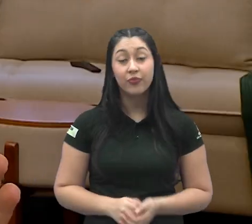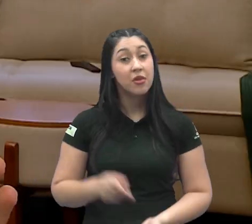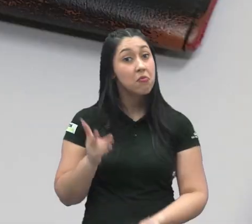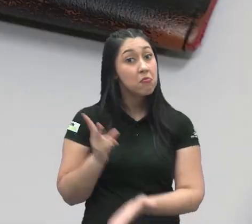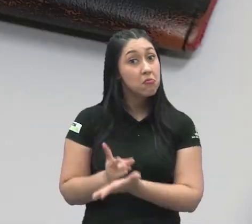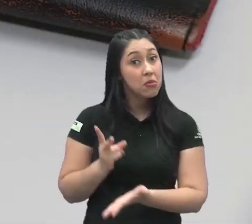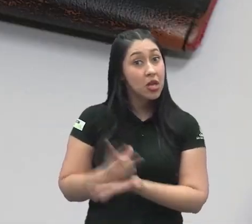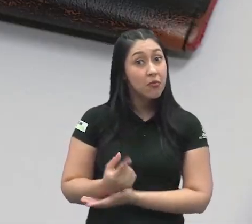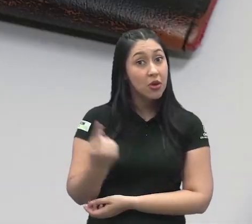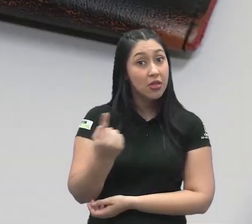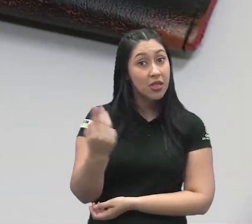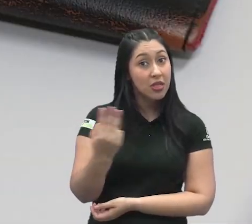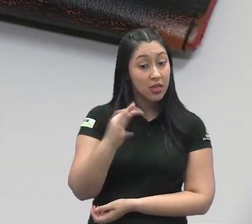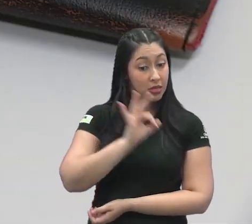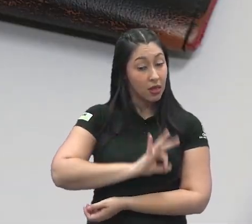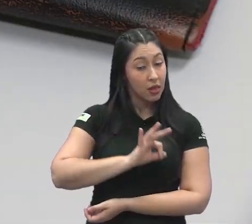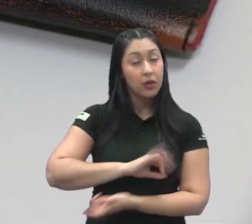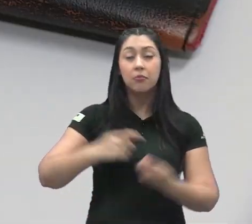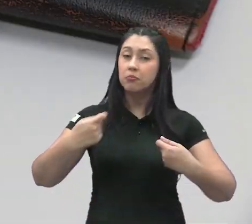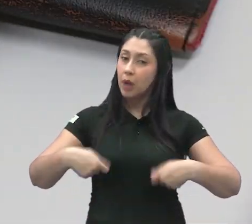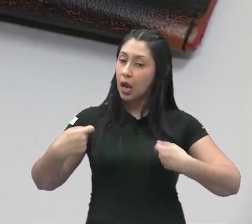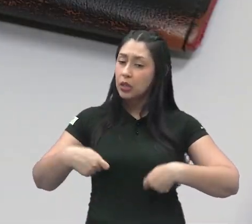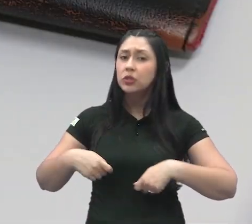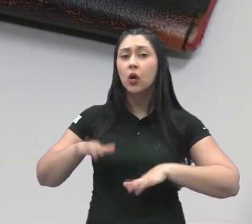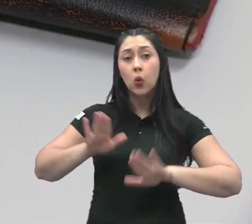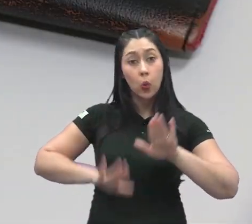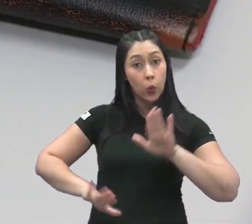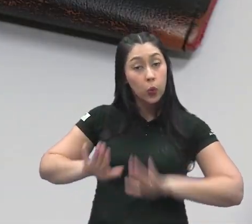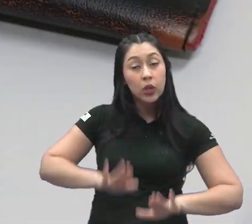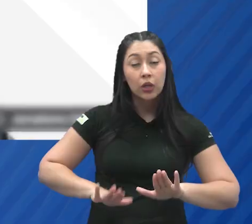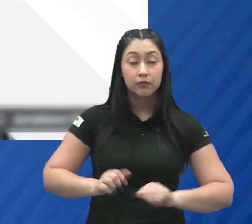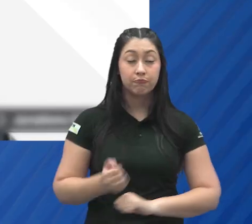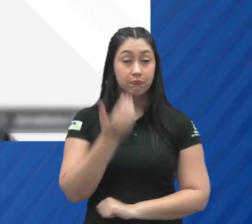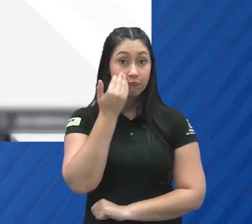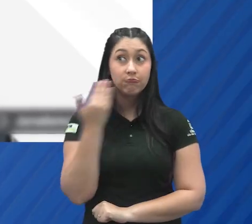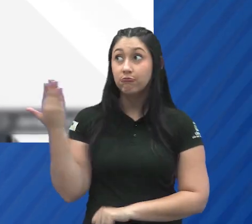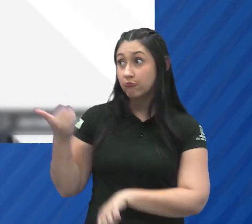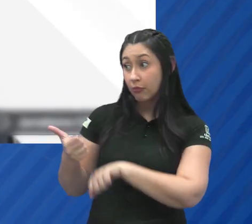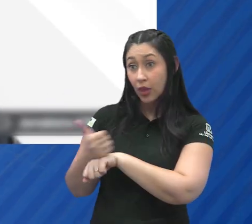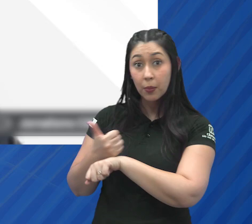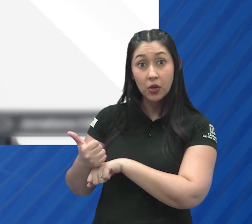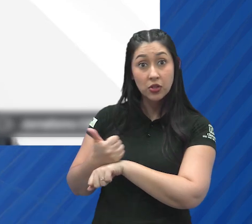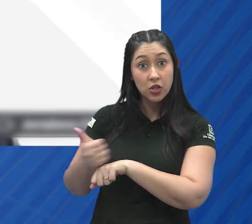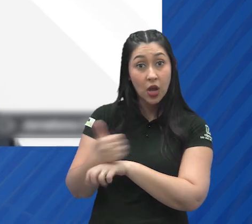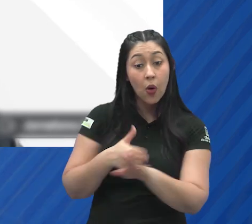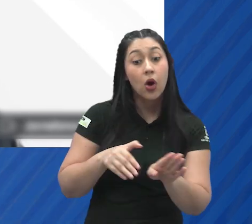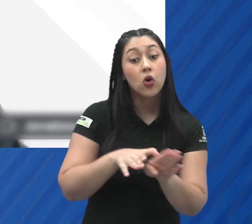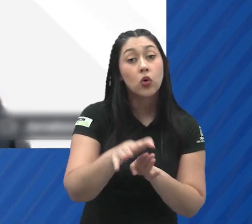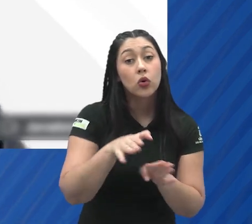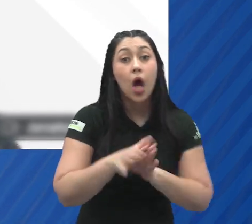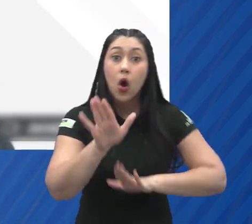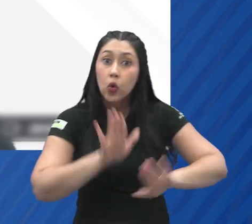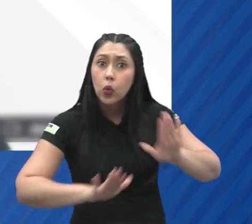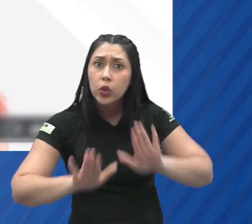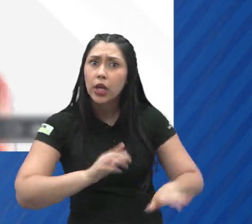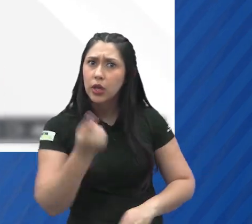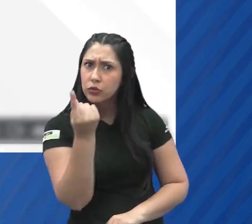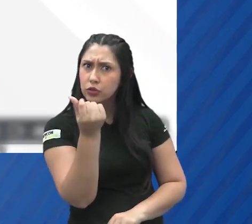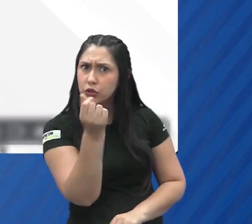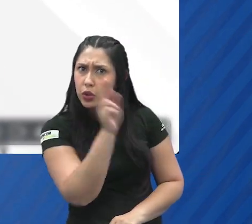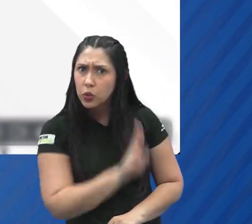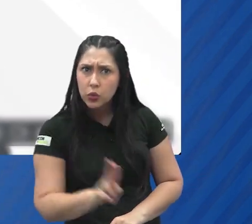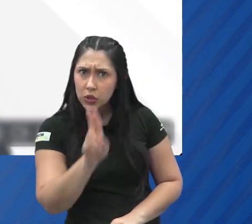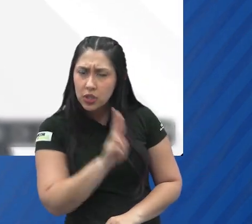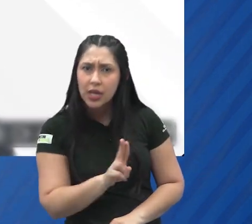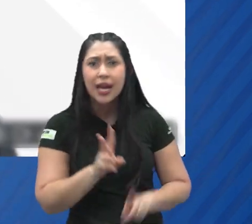gastar dinheiro. E até o 13º merece um cuidado especial. Para esse especialista, o ideal é ter cautela na hora de